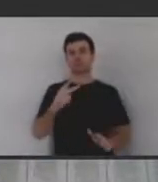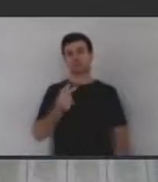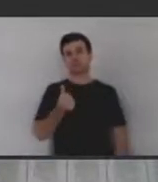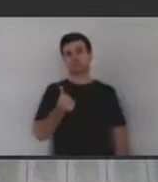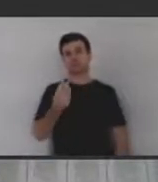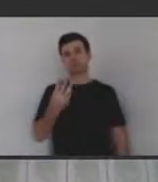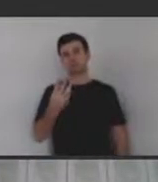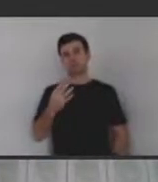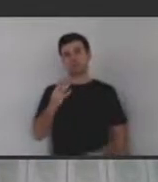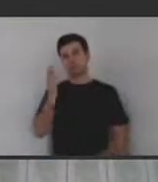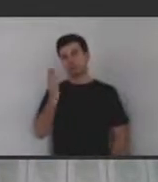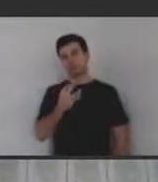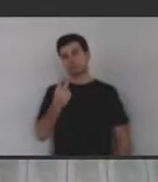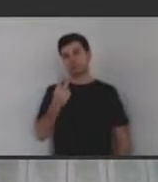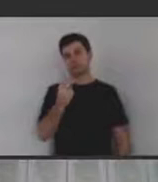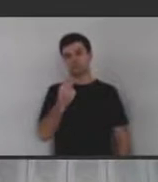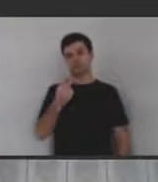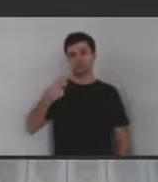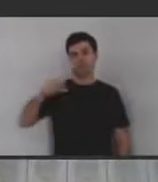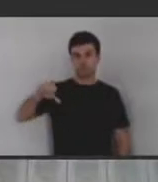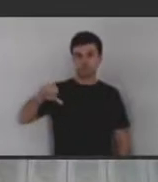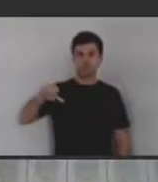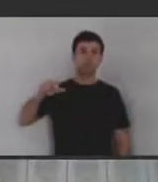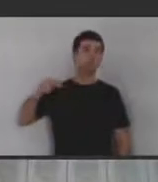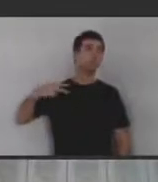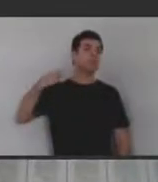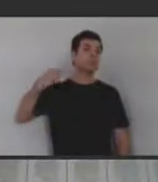264/2019. Vereador professor Edinho.